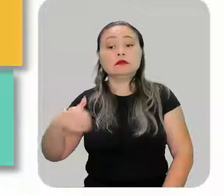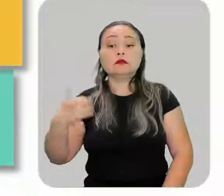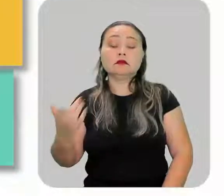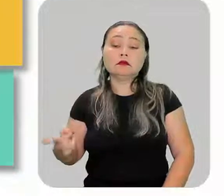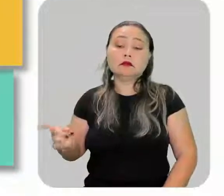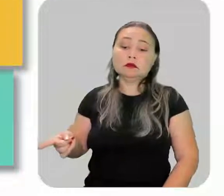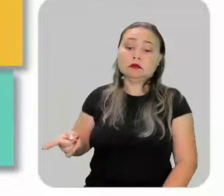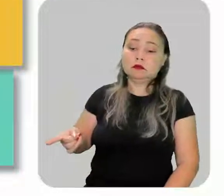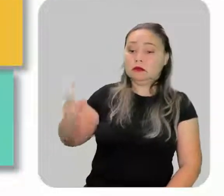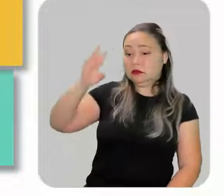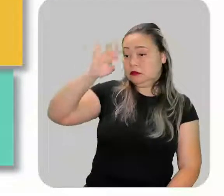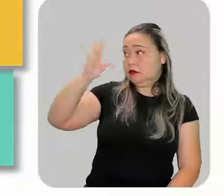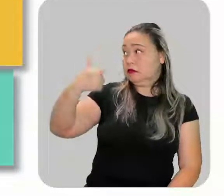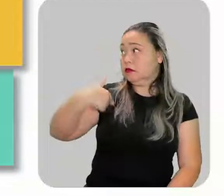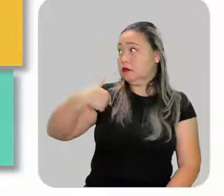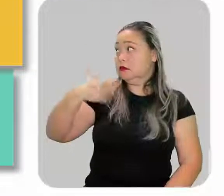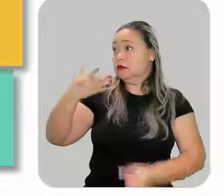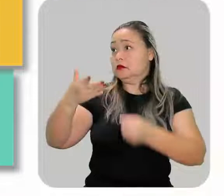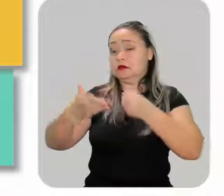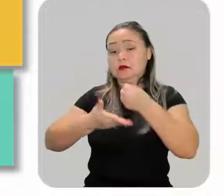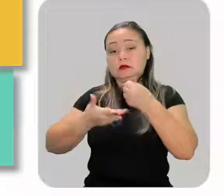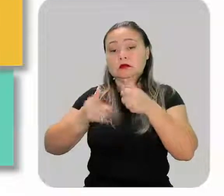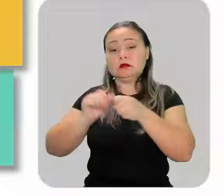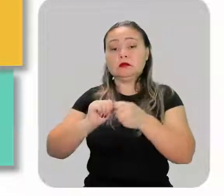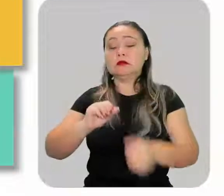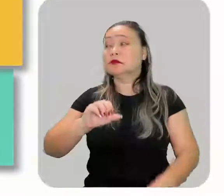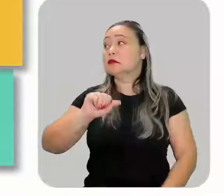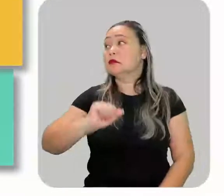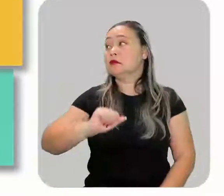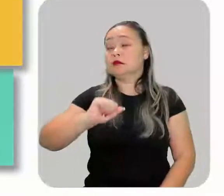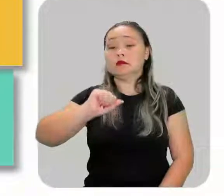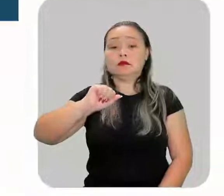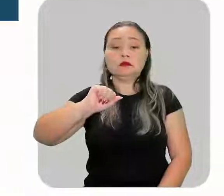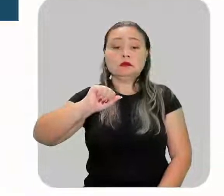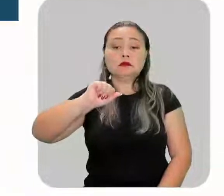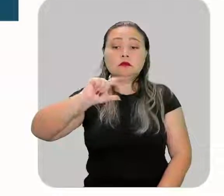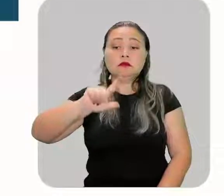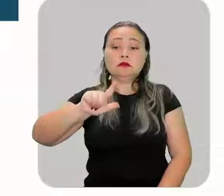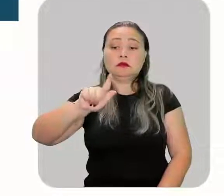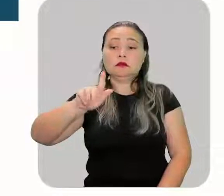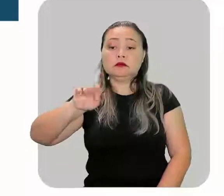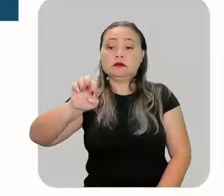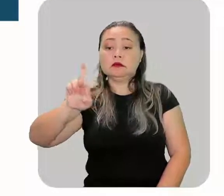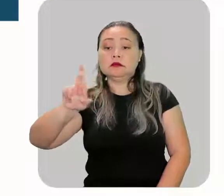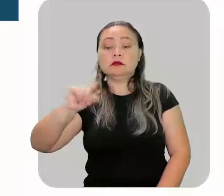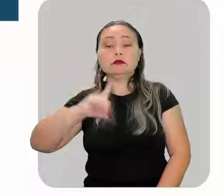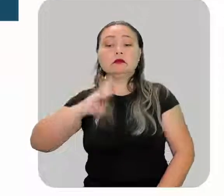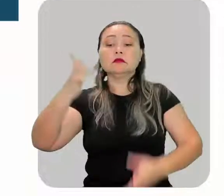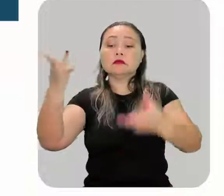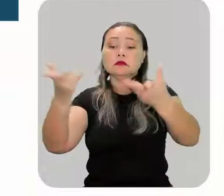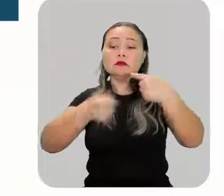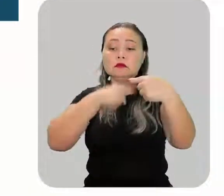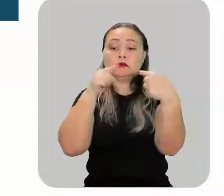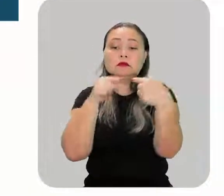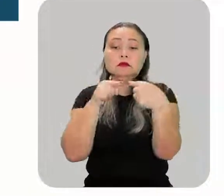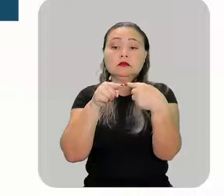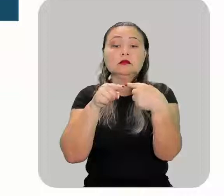é Teorema fundamental da álgebra. E na habilidade da aula de hoje, a habilidade